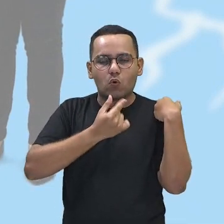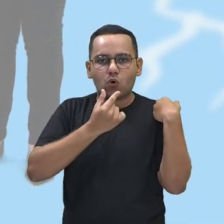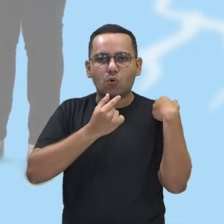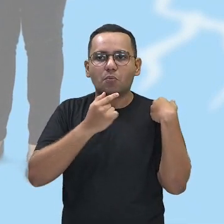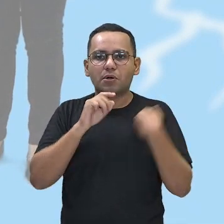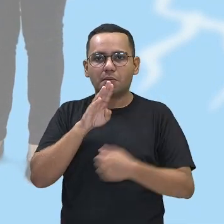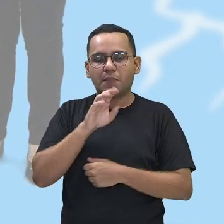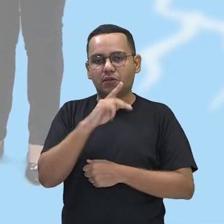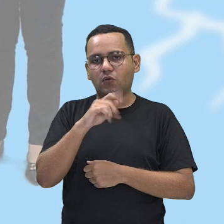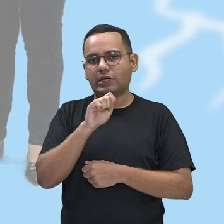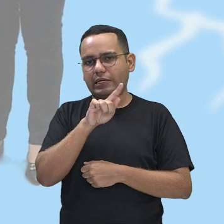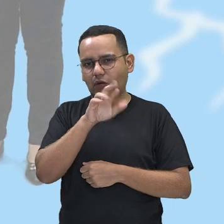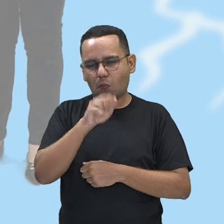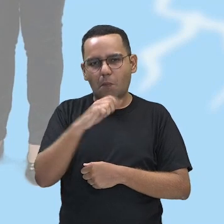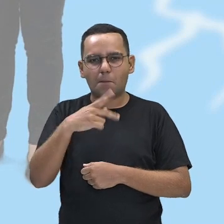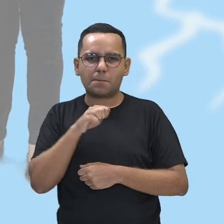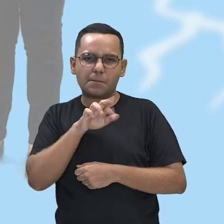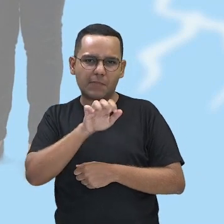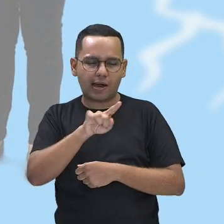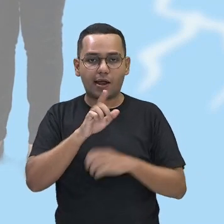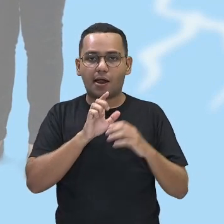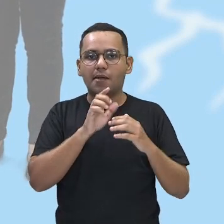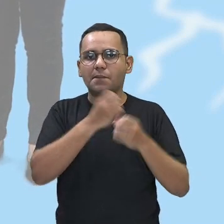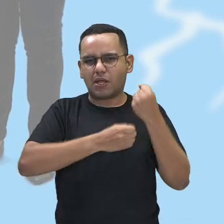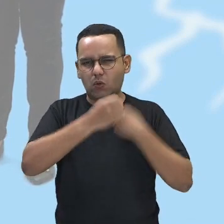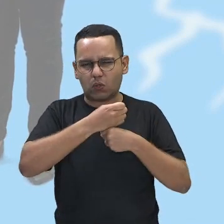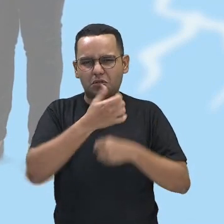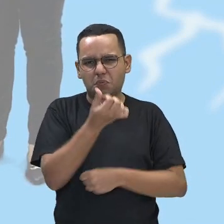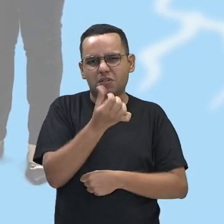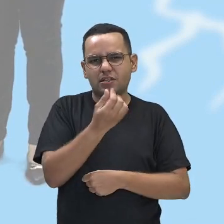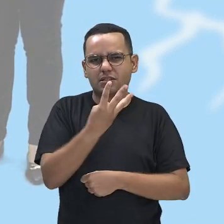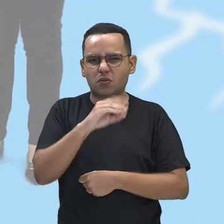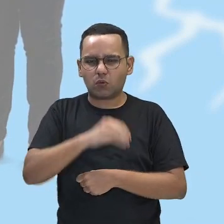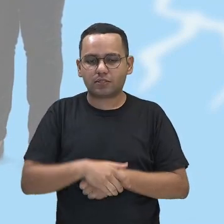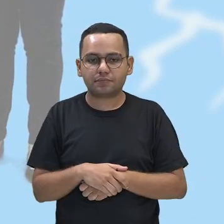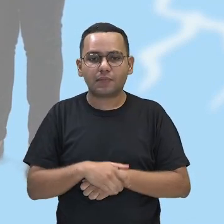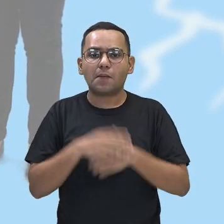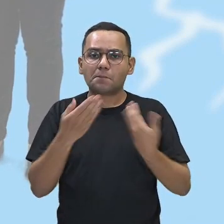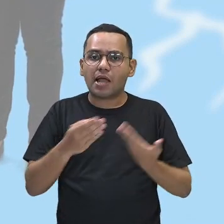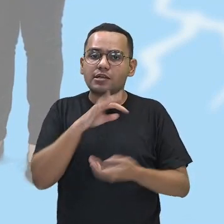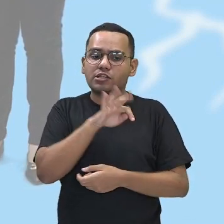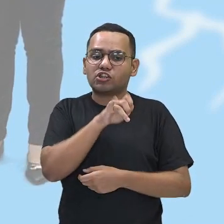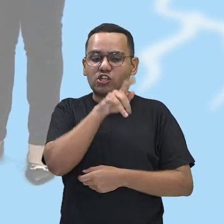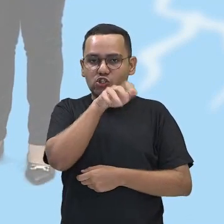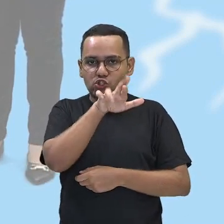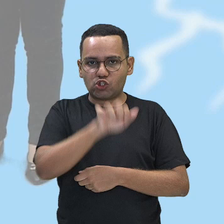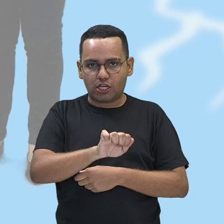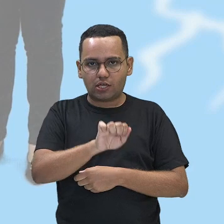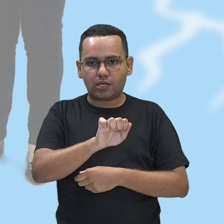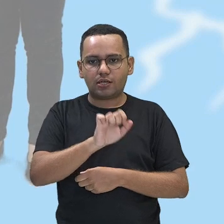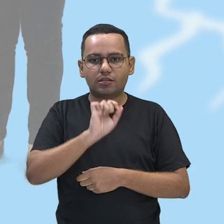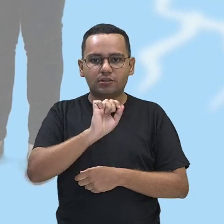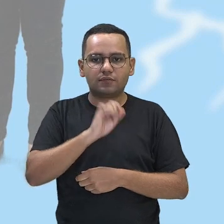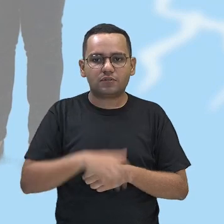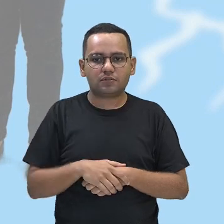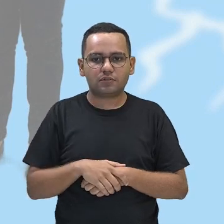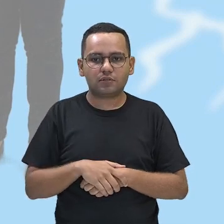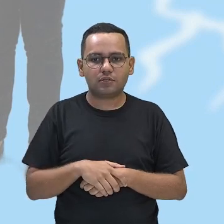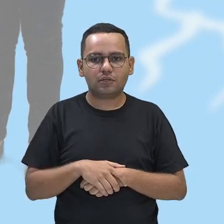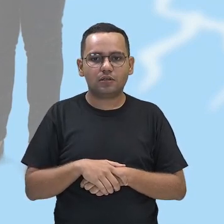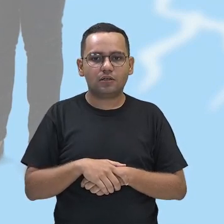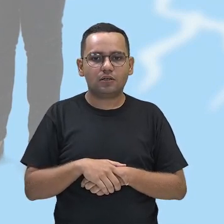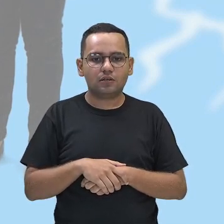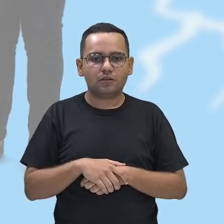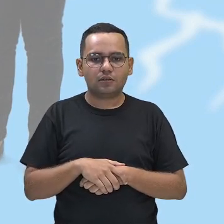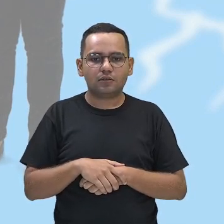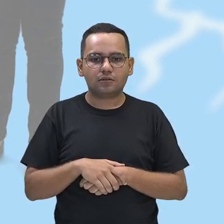de 1640. Teixeira foi agraciado posteriormente pelo monarca ibérico com o título